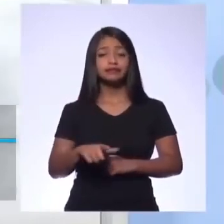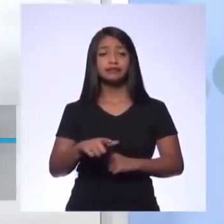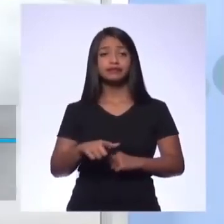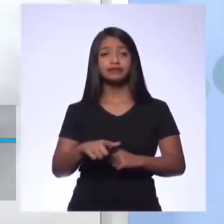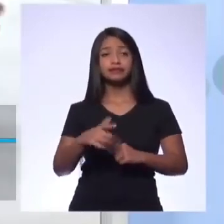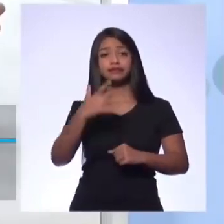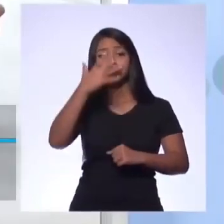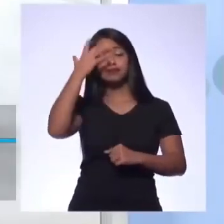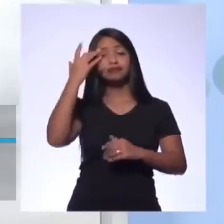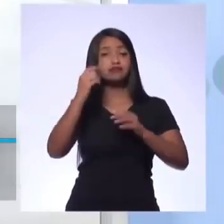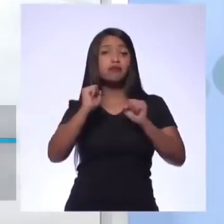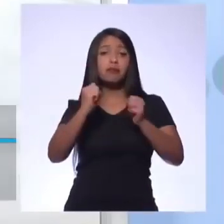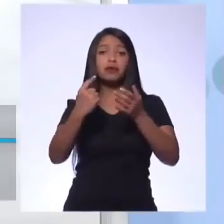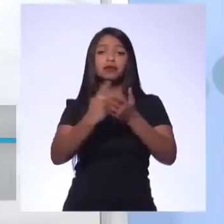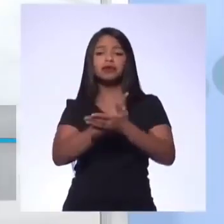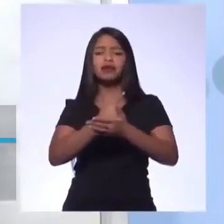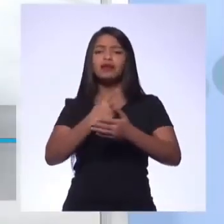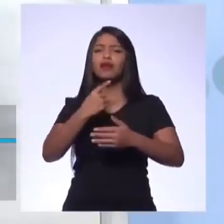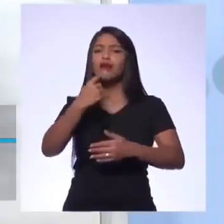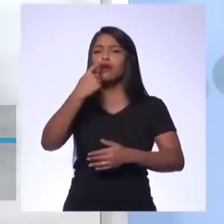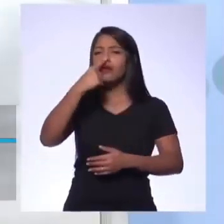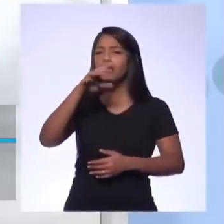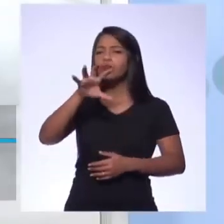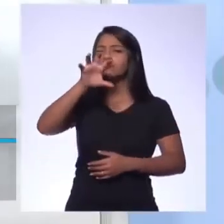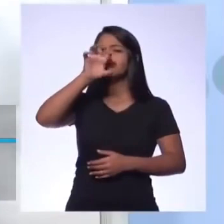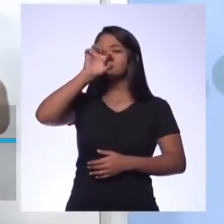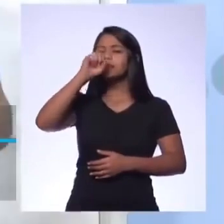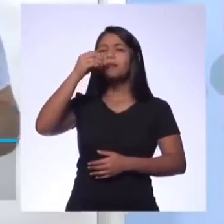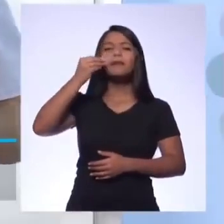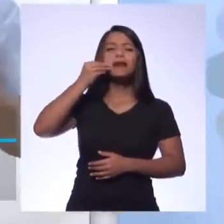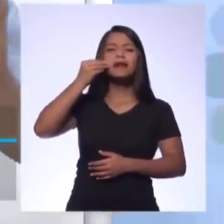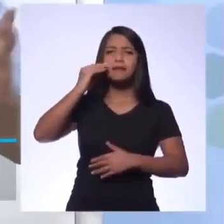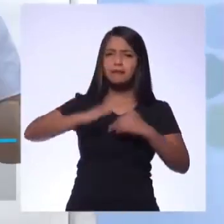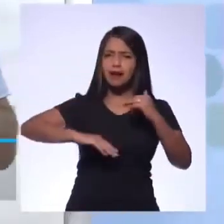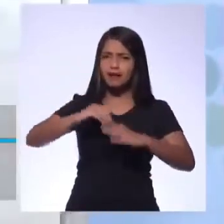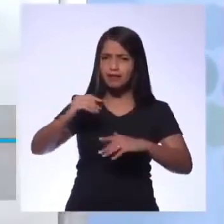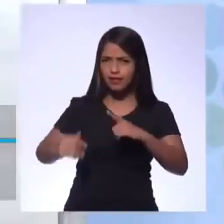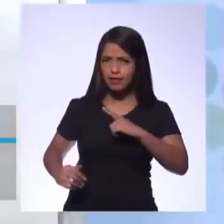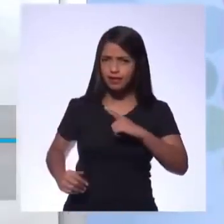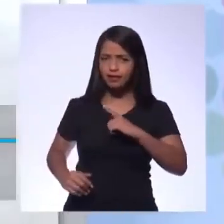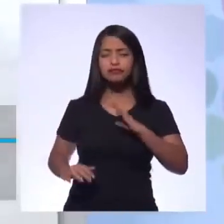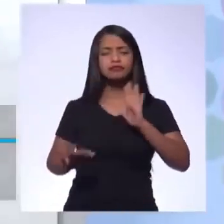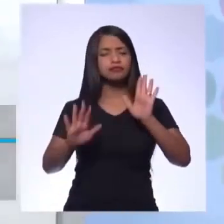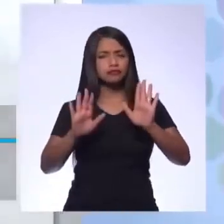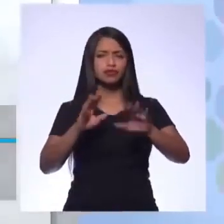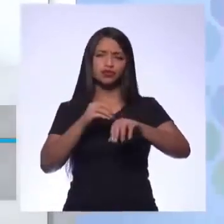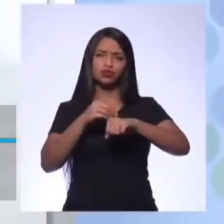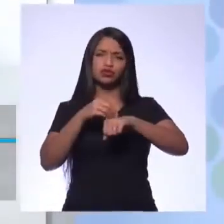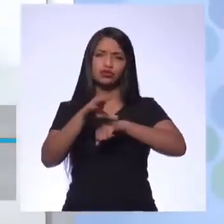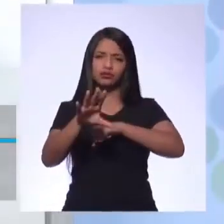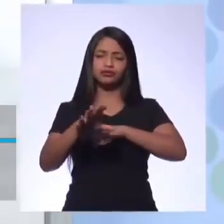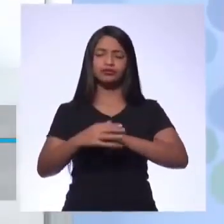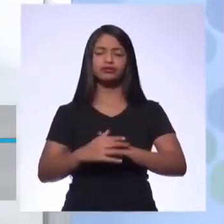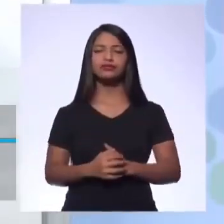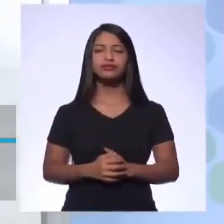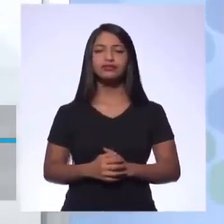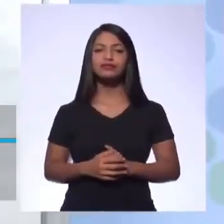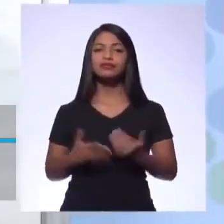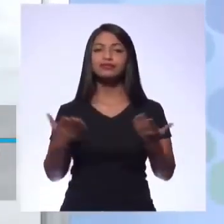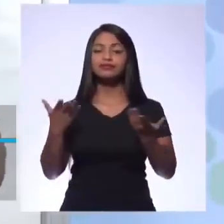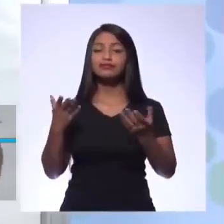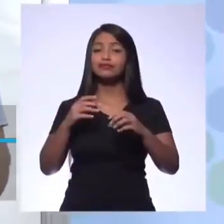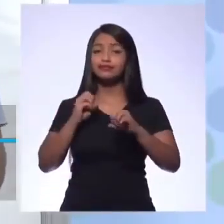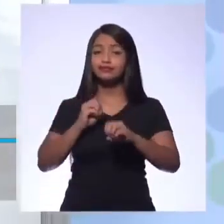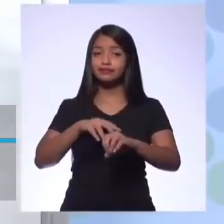alguma experiência prática a respeito do olfato? Também é a mesma coisa. Se você tiver alguma sugestão, a gente montou uma aula aqui